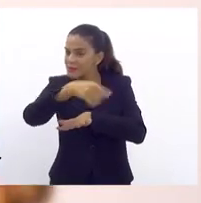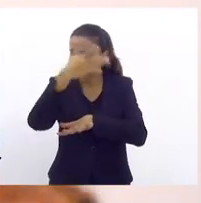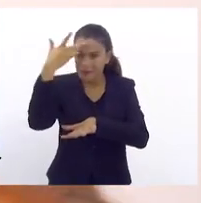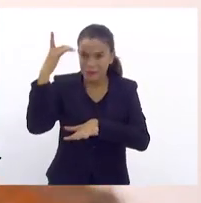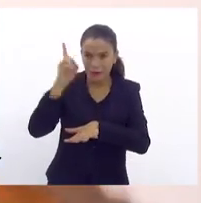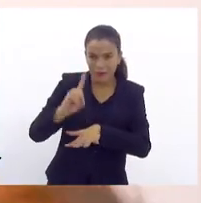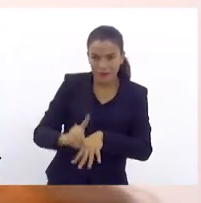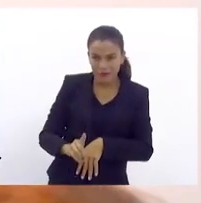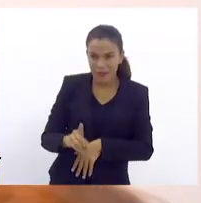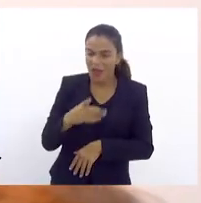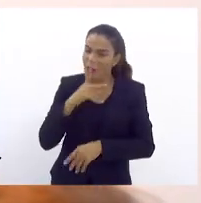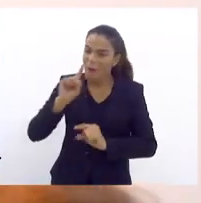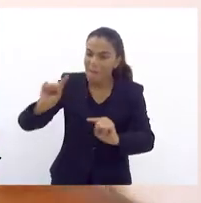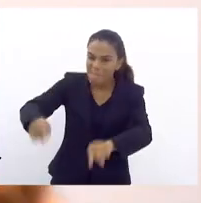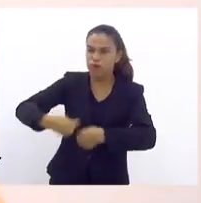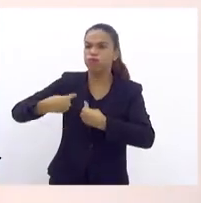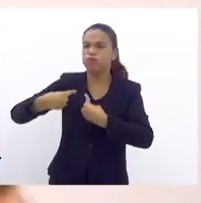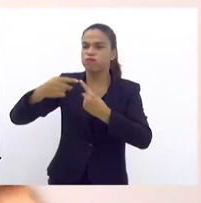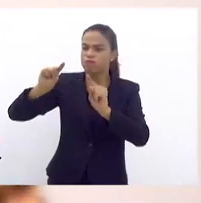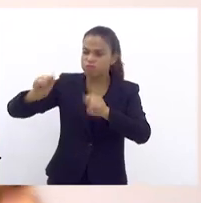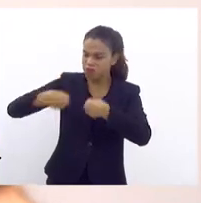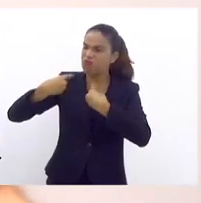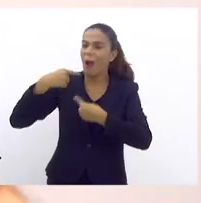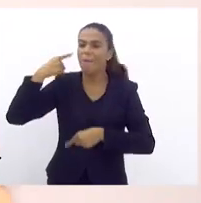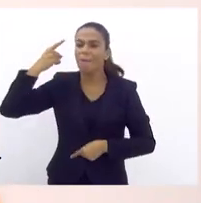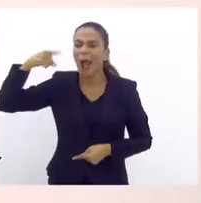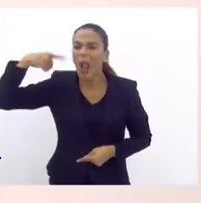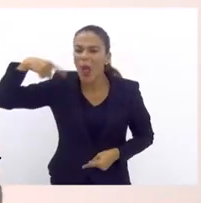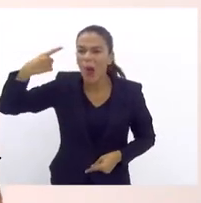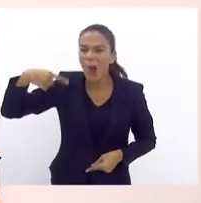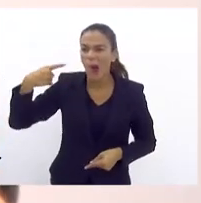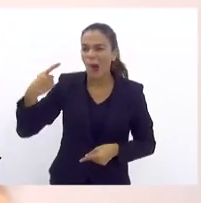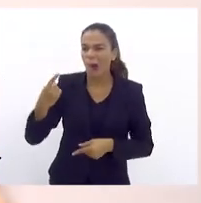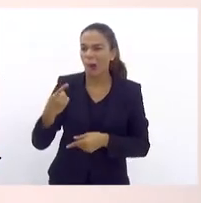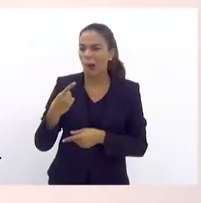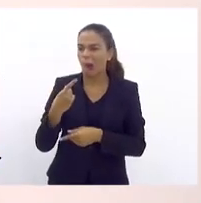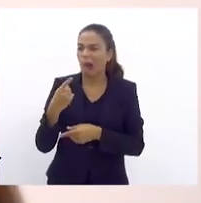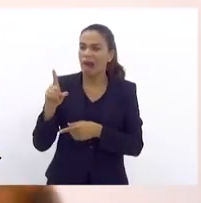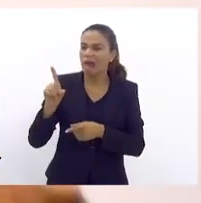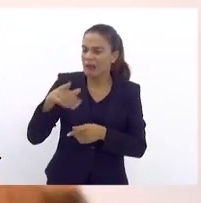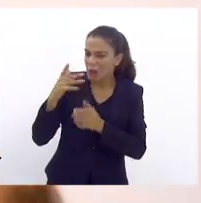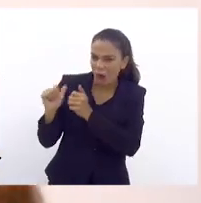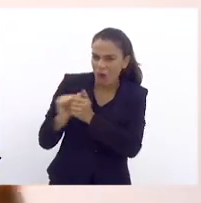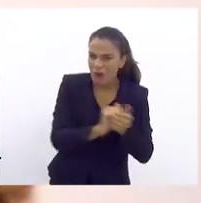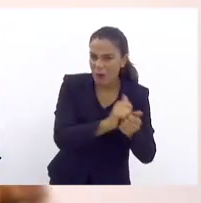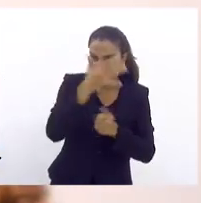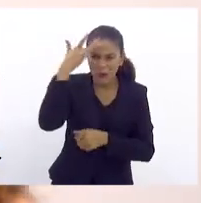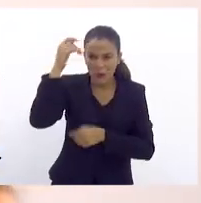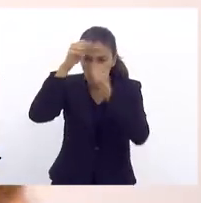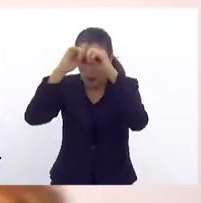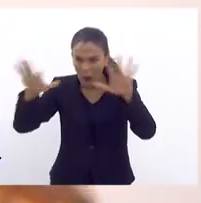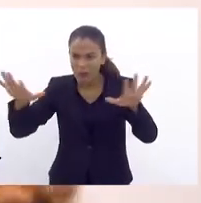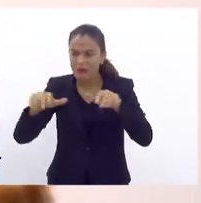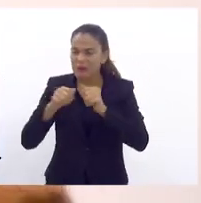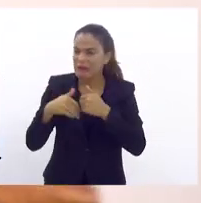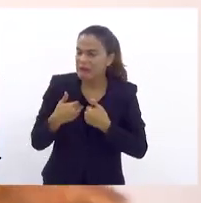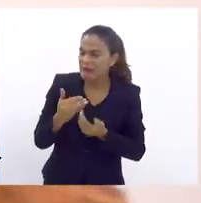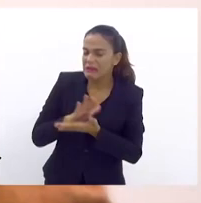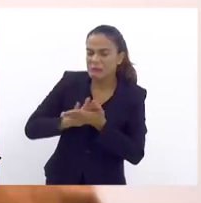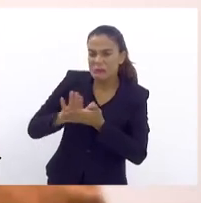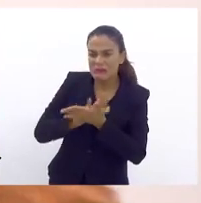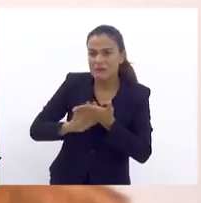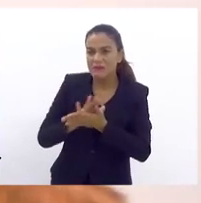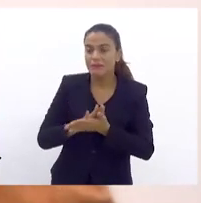um pouco me atacaram porque eu era meio maluco que tava convidando o pessoal do autismo pra estar junto que não tinha nada a ver enfim né mas